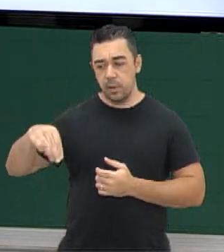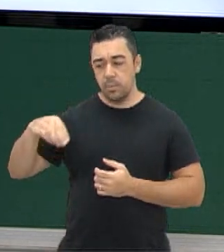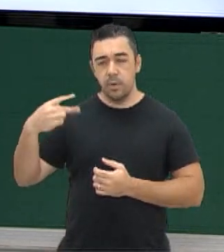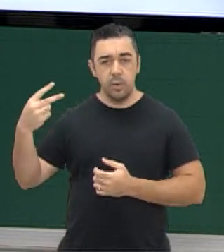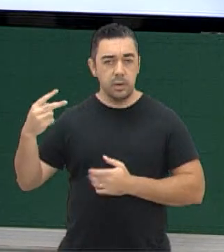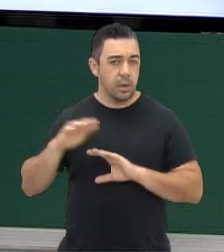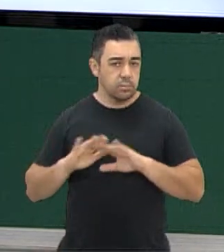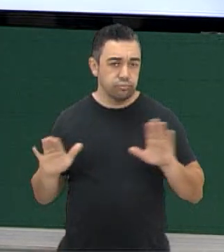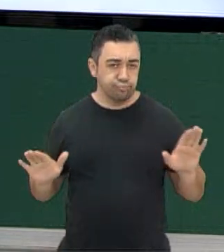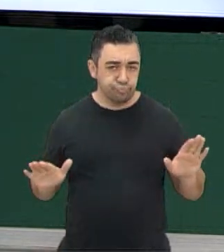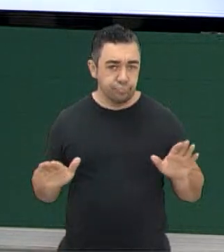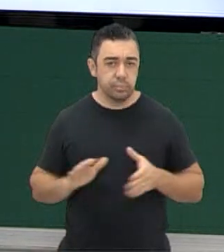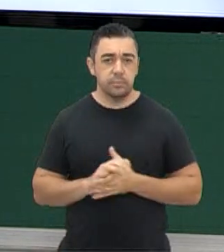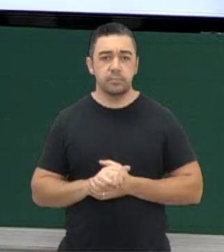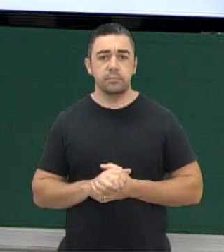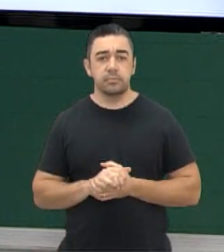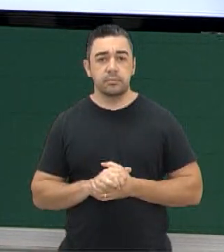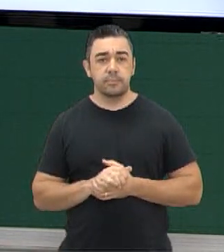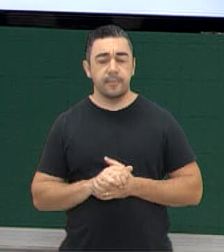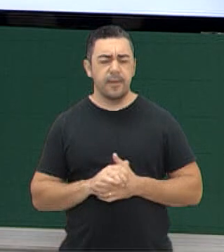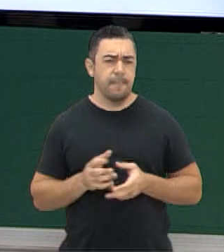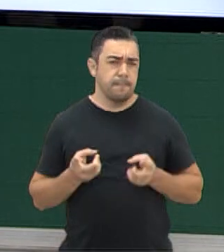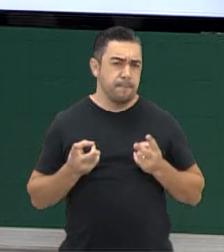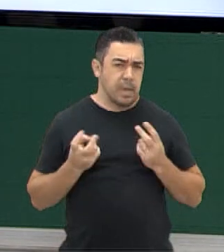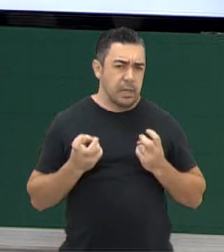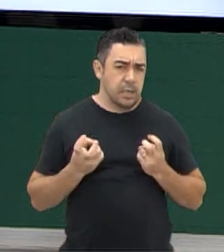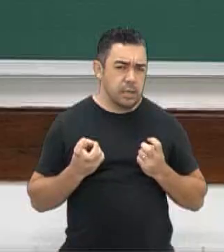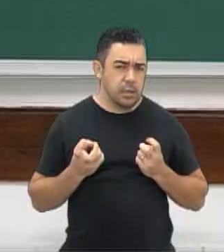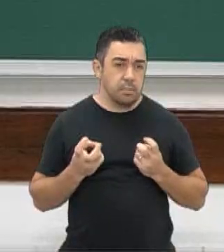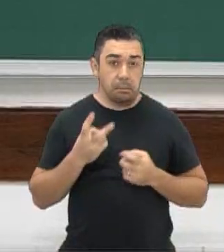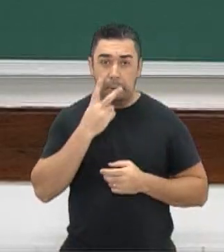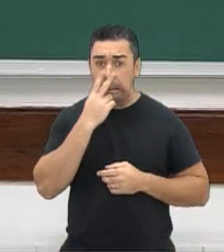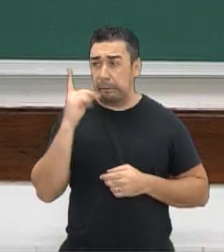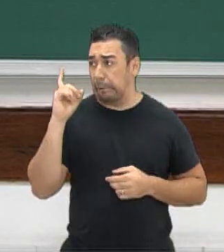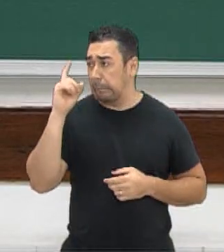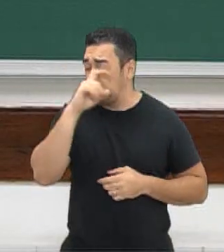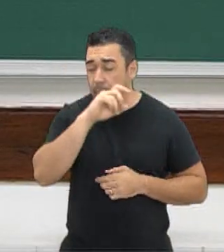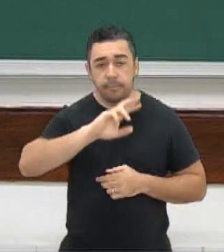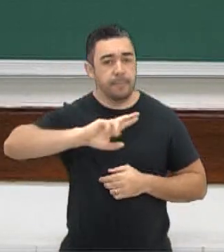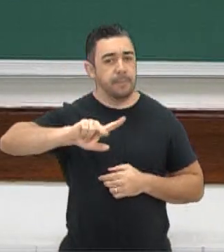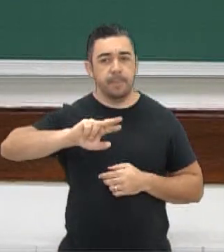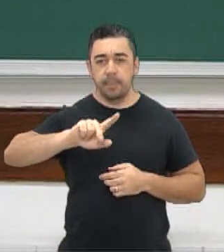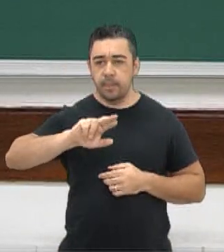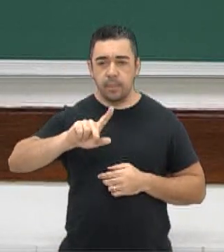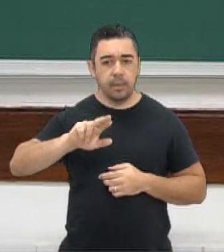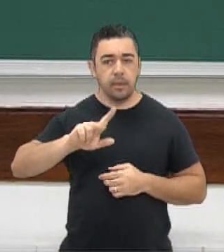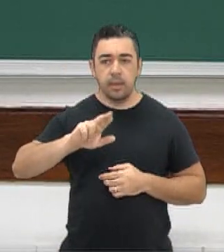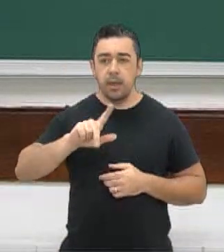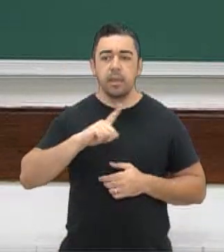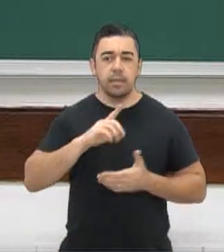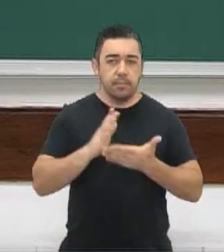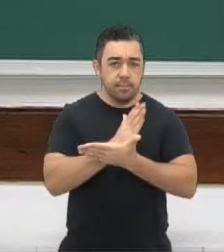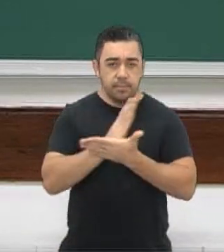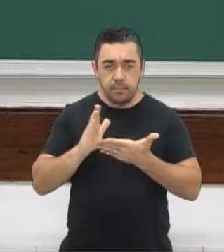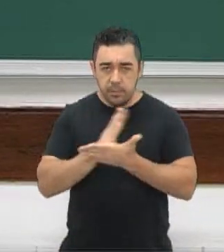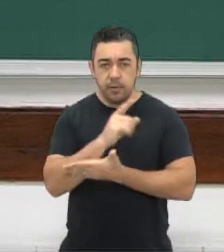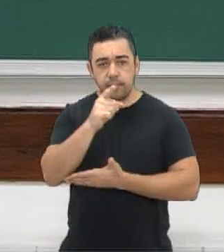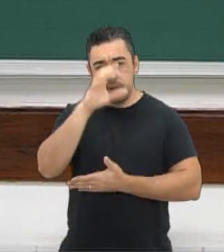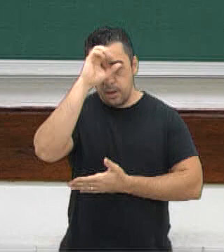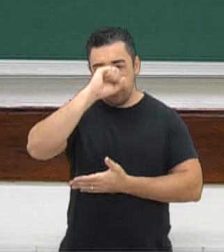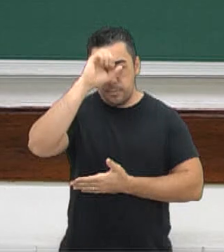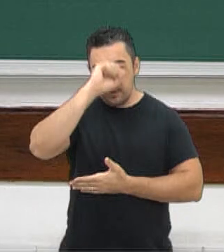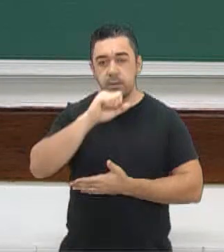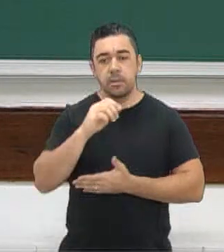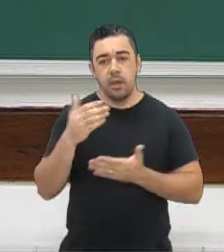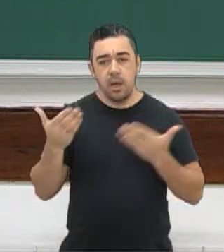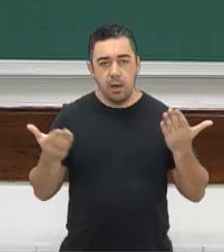ao quadrado. Então, dá a impressão que é muito difícil, mas são partes que vocês foram aprendendo